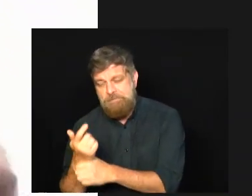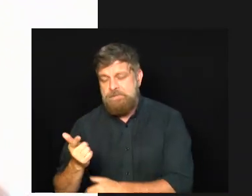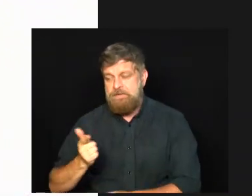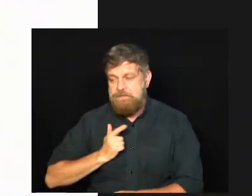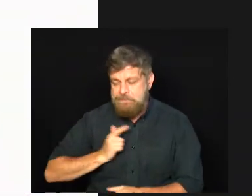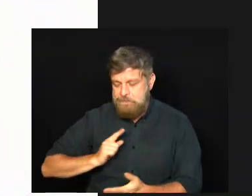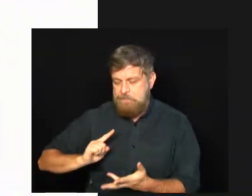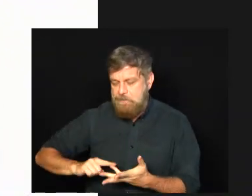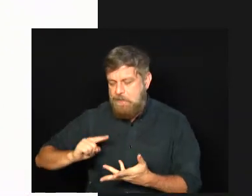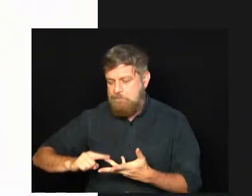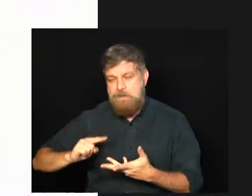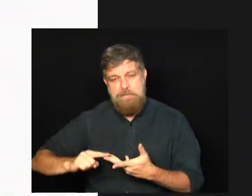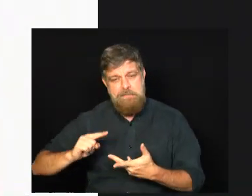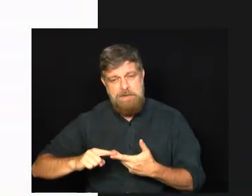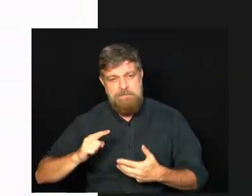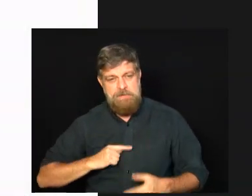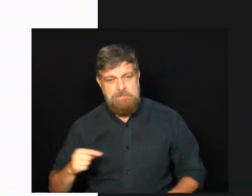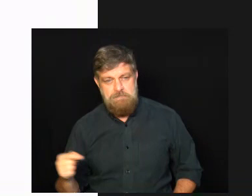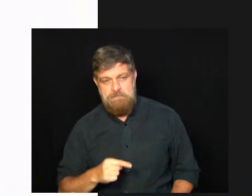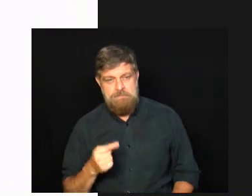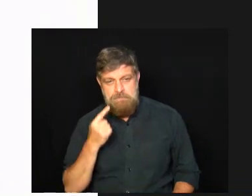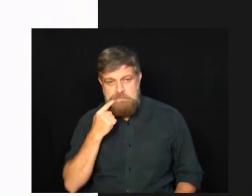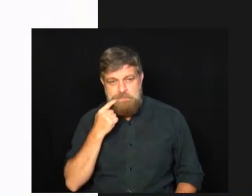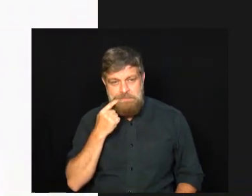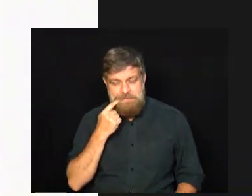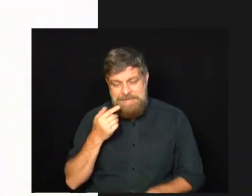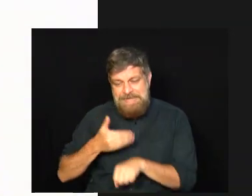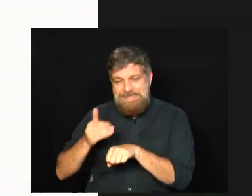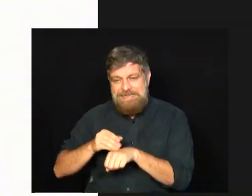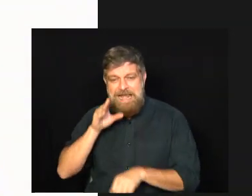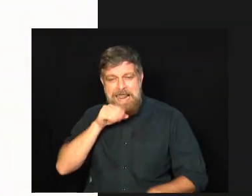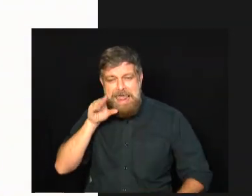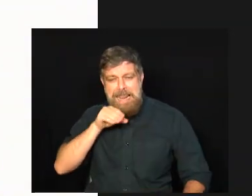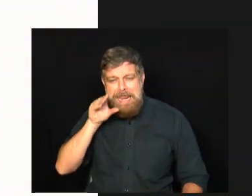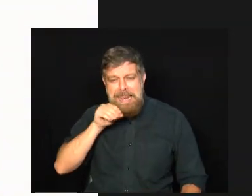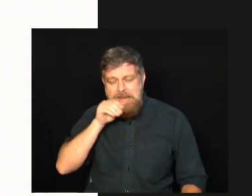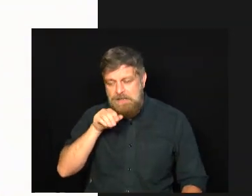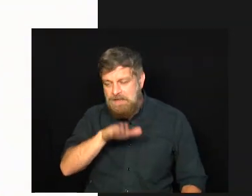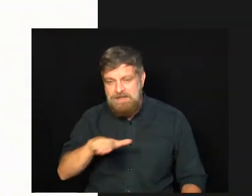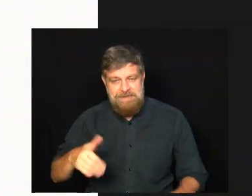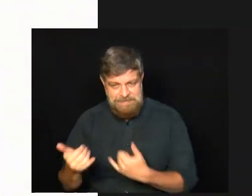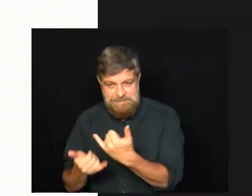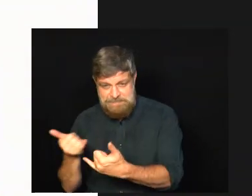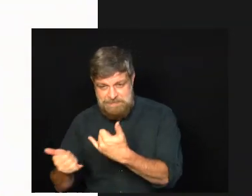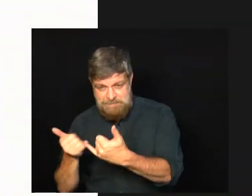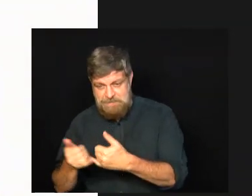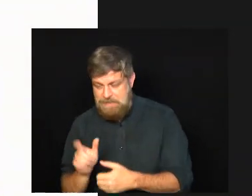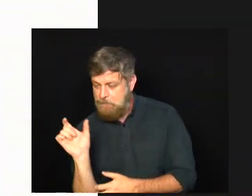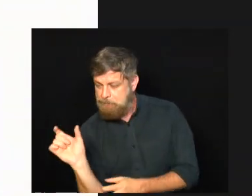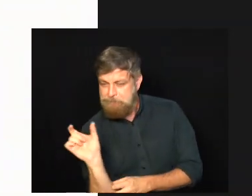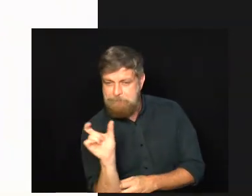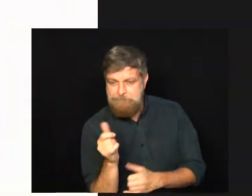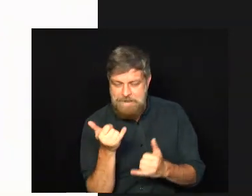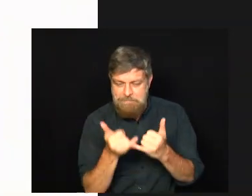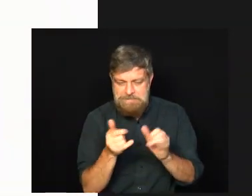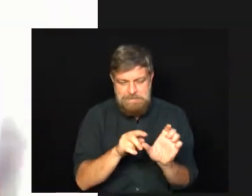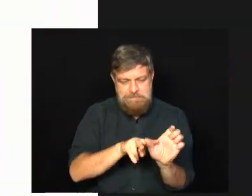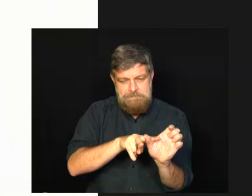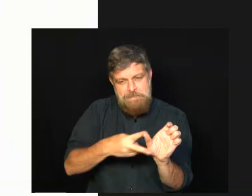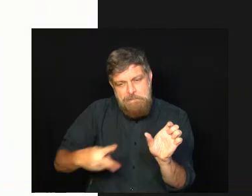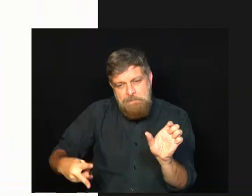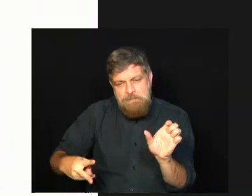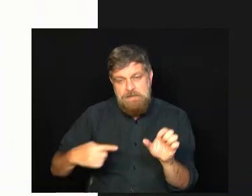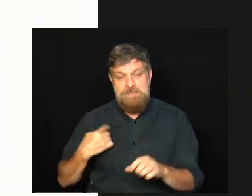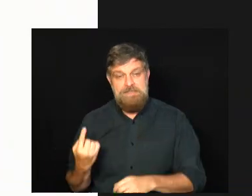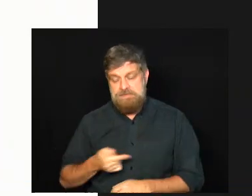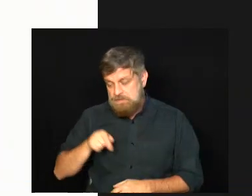coisas. Os trava-línguas que as crianças fazem, né? Se não fizer